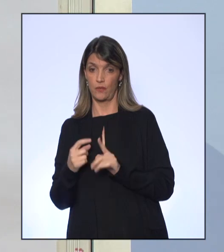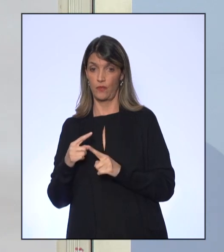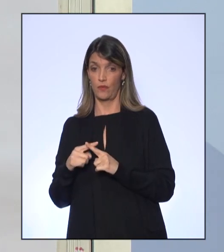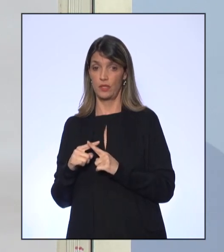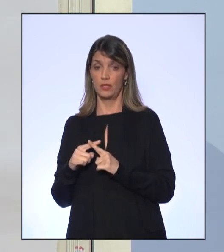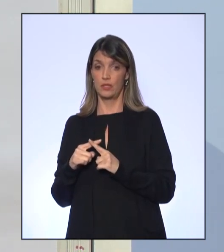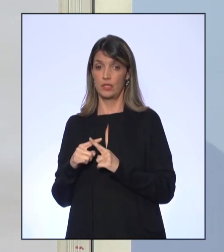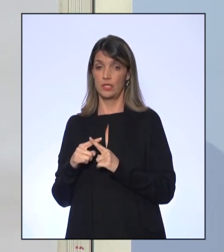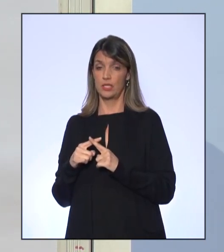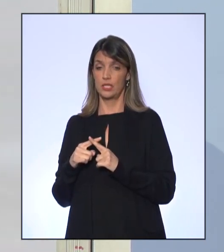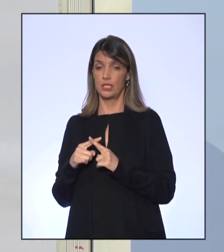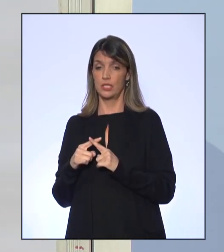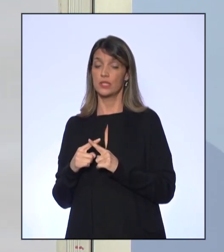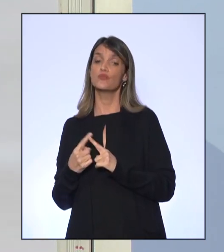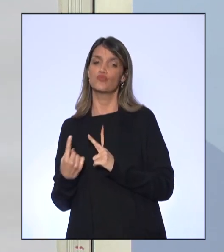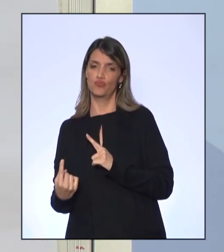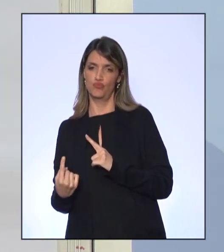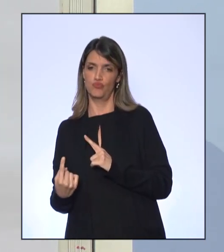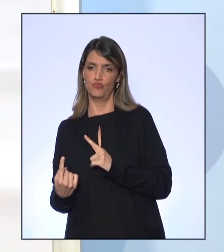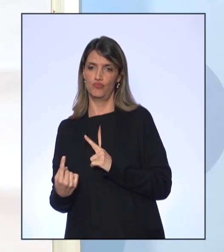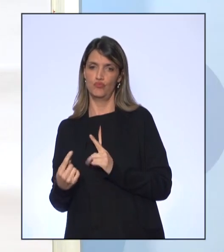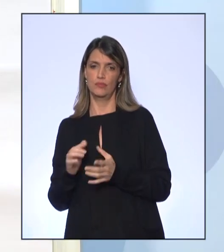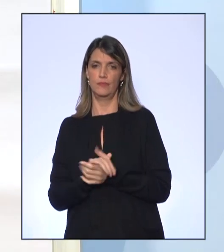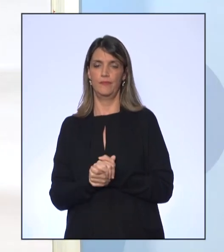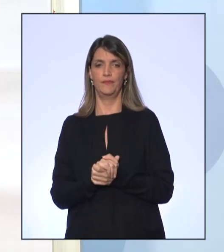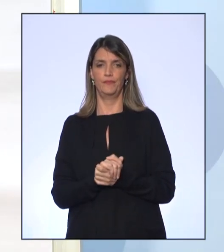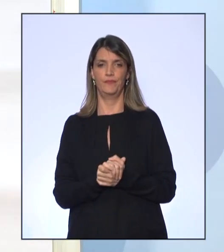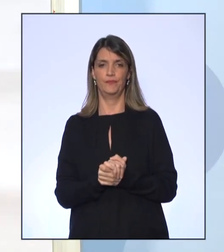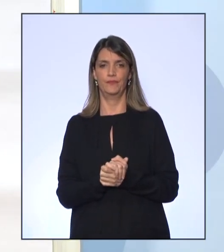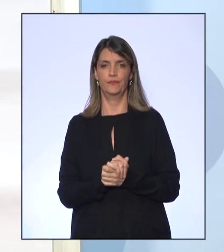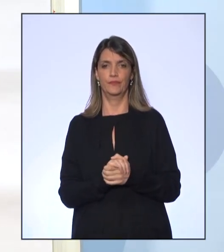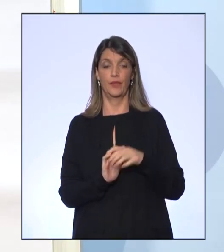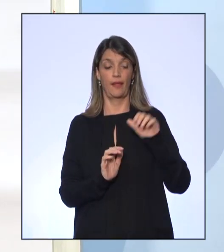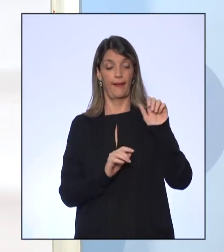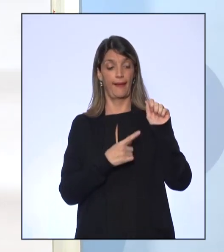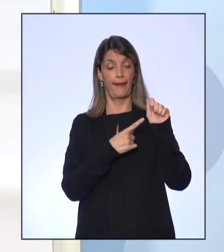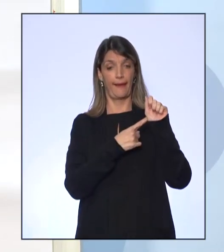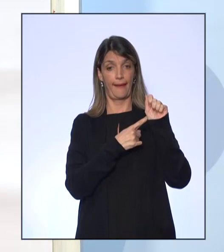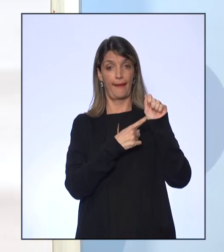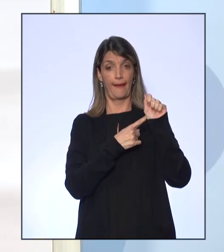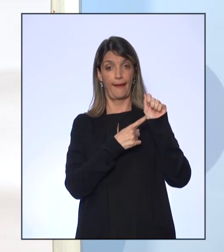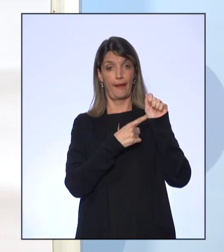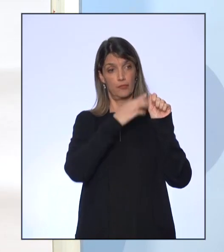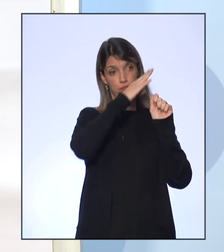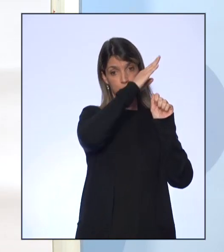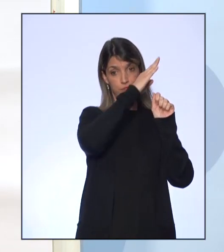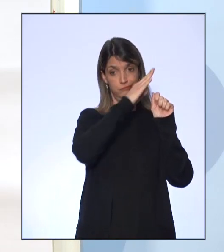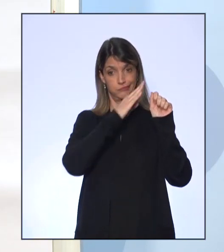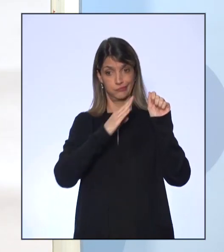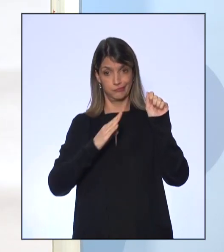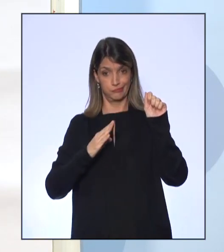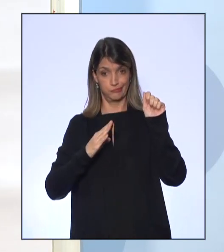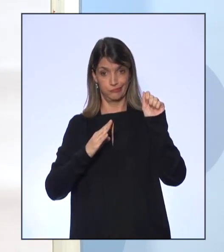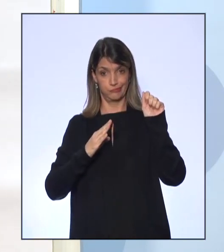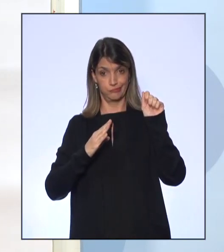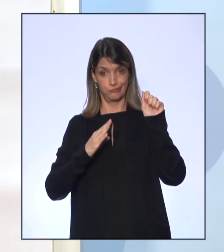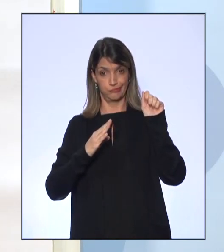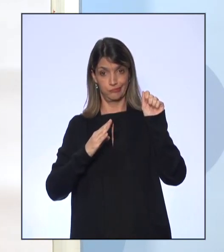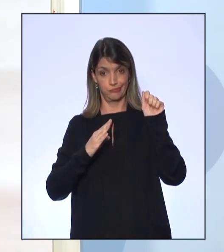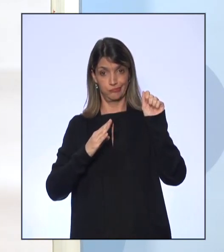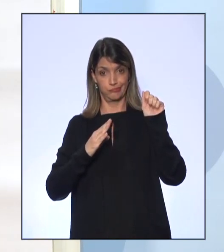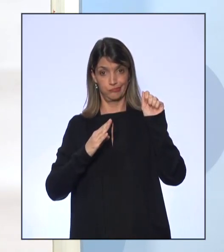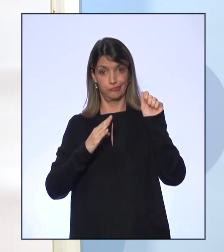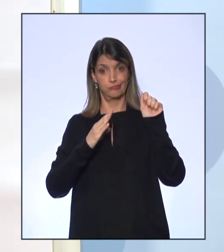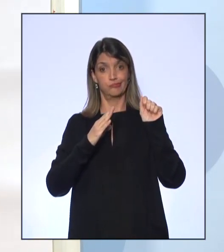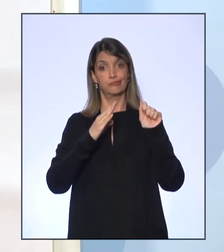vezes 1 aqui. Beleza? Então, essa primeira aqui, ó, fiz essa primeira diagonal, fiz essa